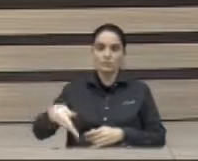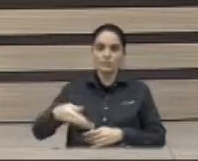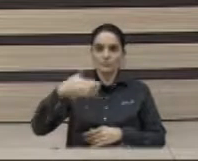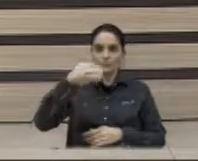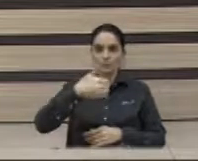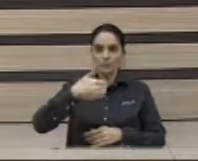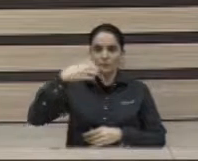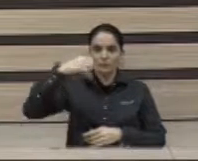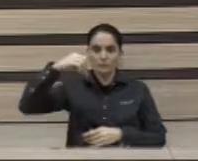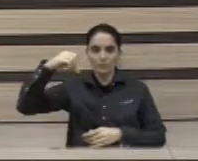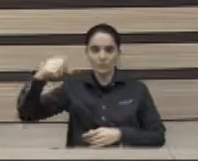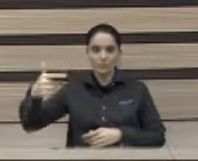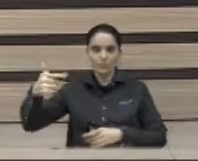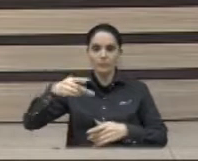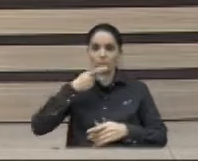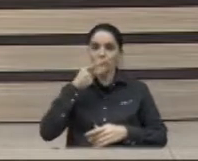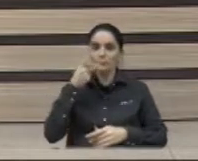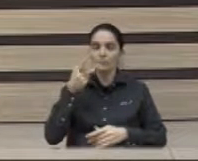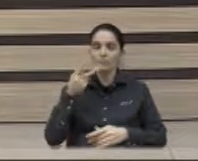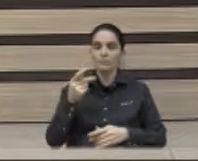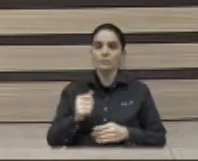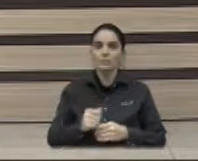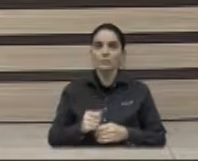de 92, que dispõe,